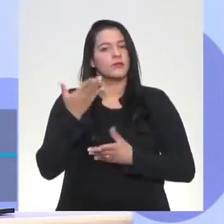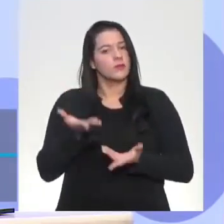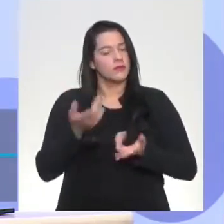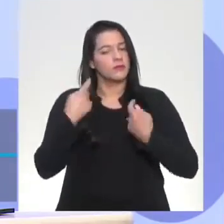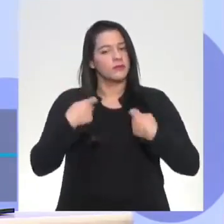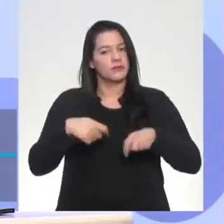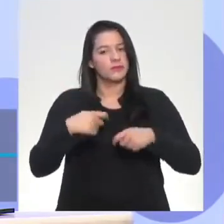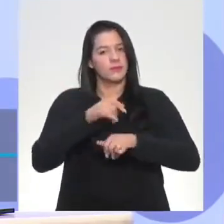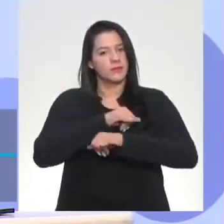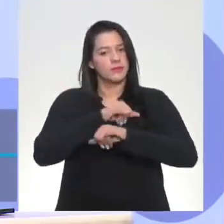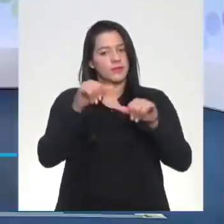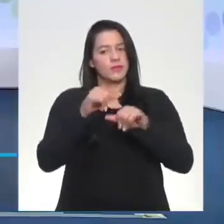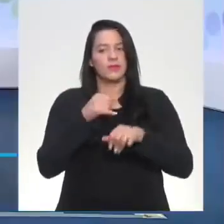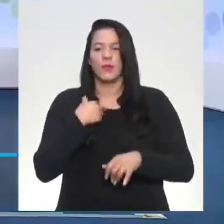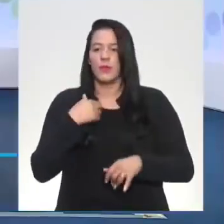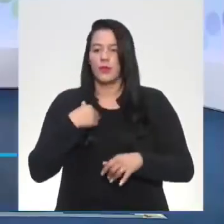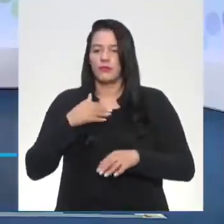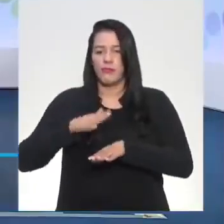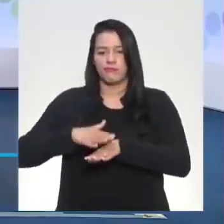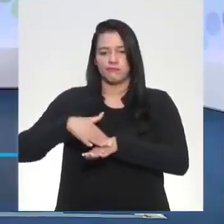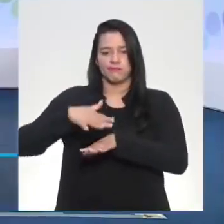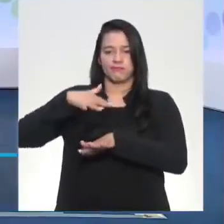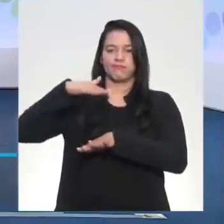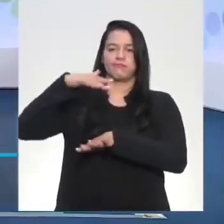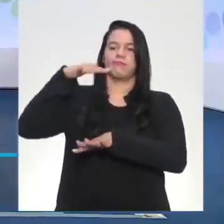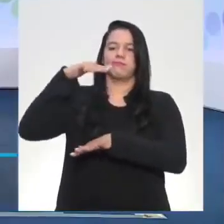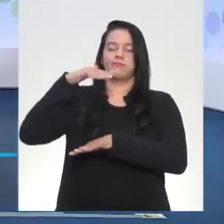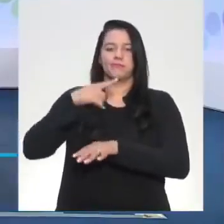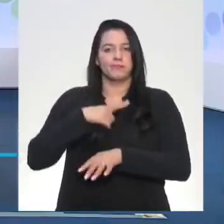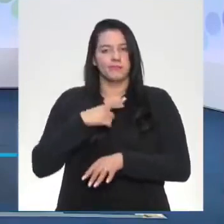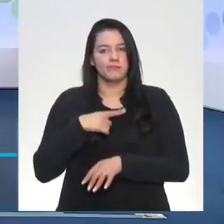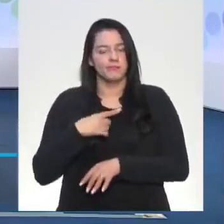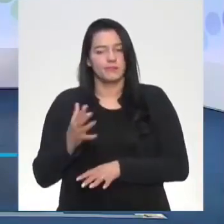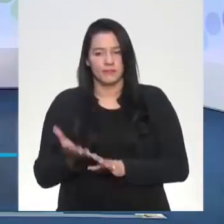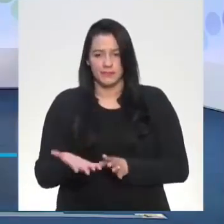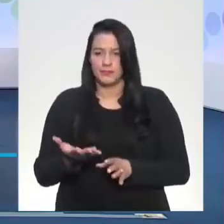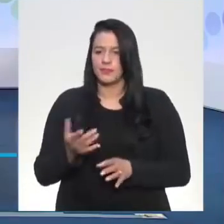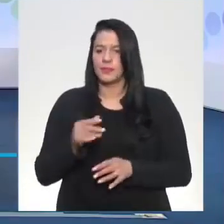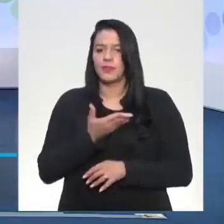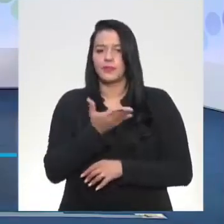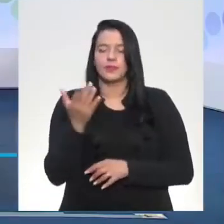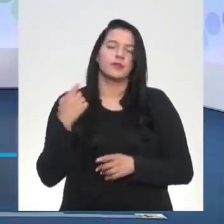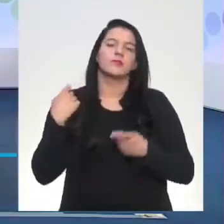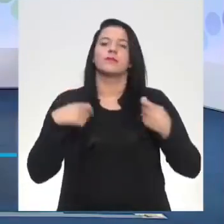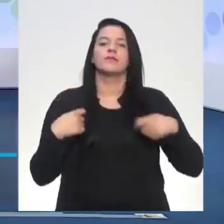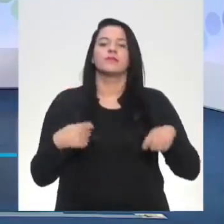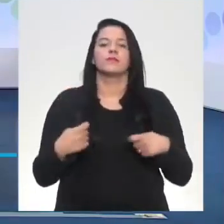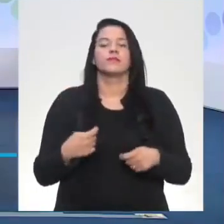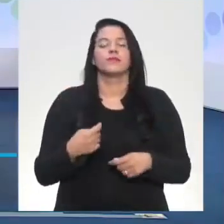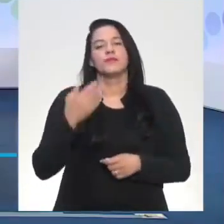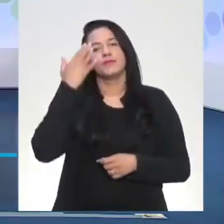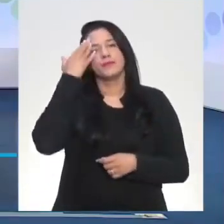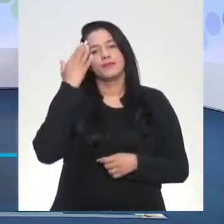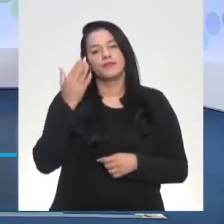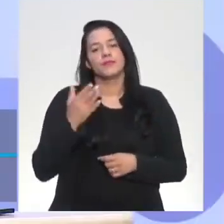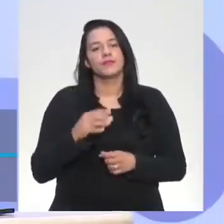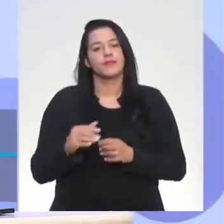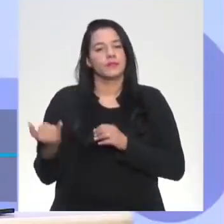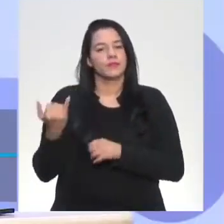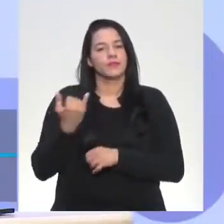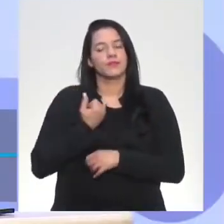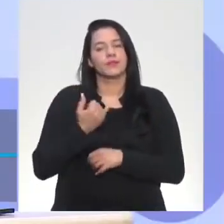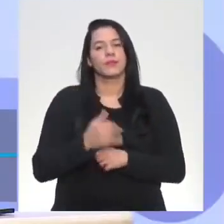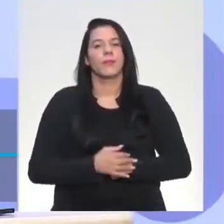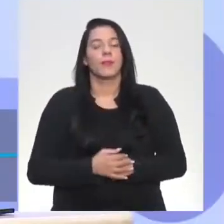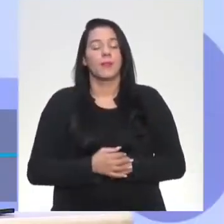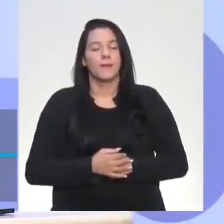Tony? Não deixa acumular, né? Acho que a parte mais importante é essa. Valeu, Edson. Obrigado mesmo. Professora Cecília, lá da Escola Jair